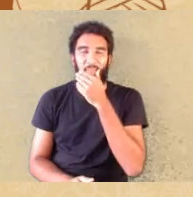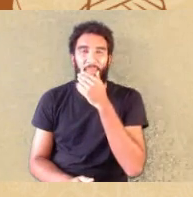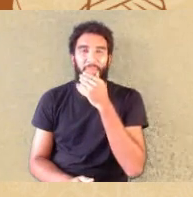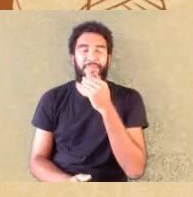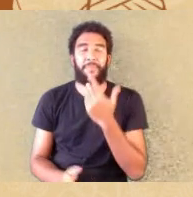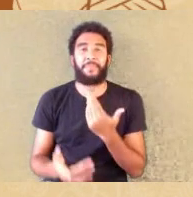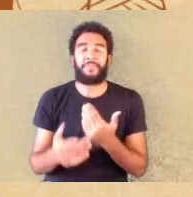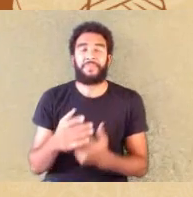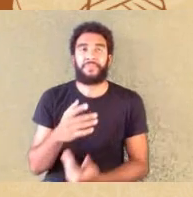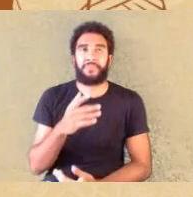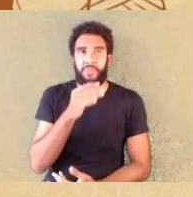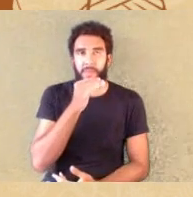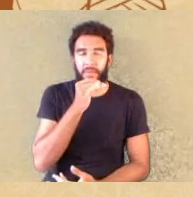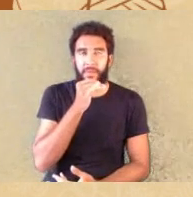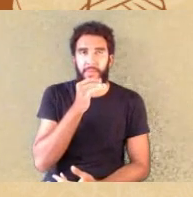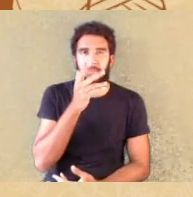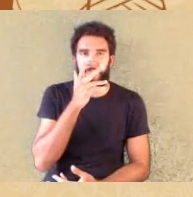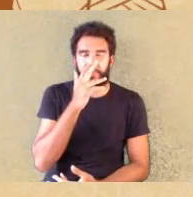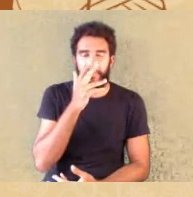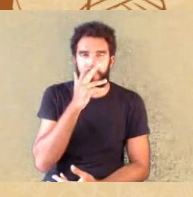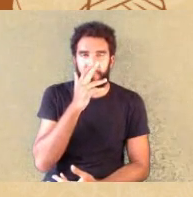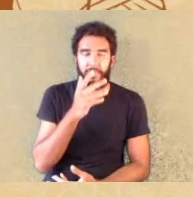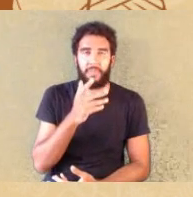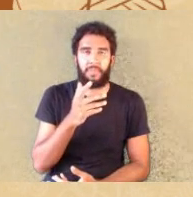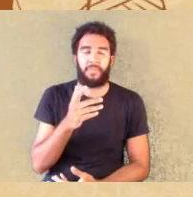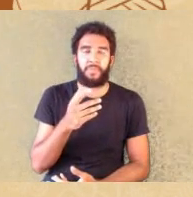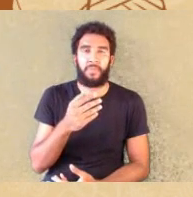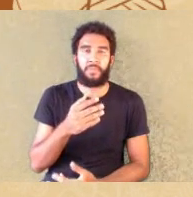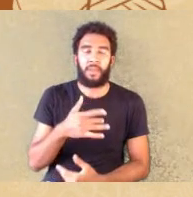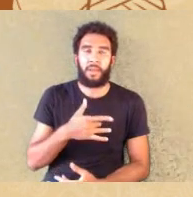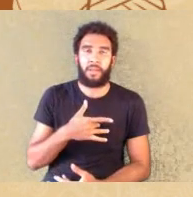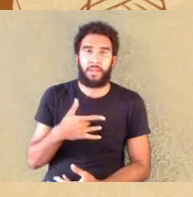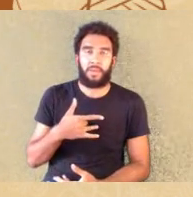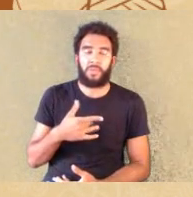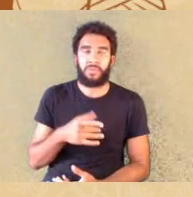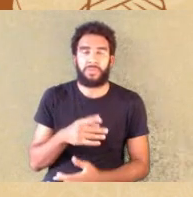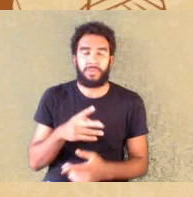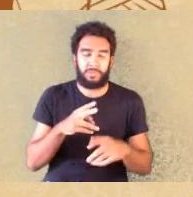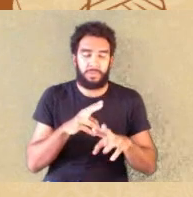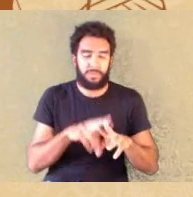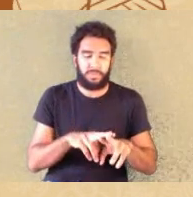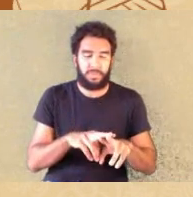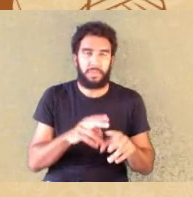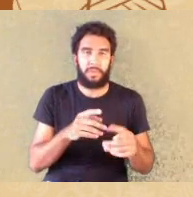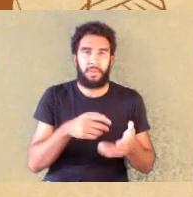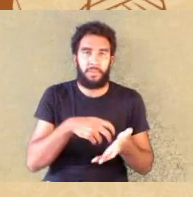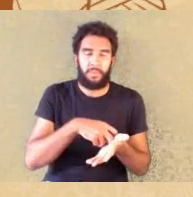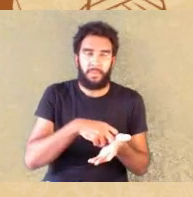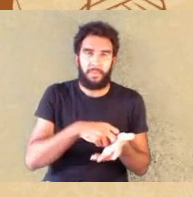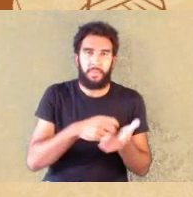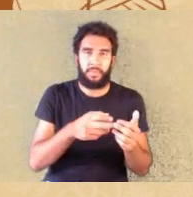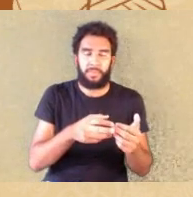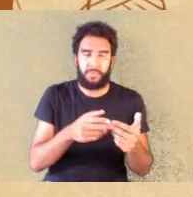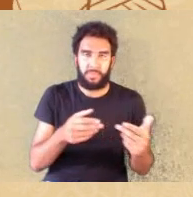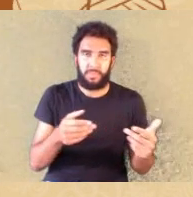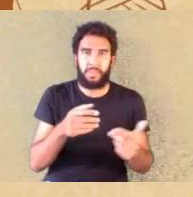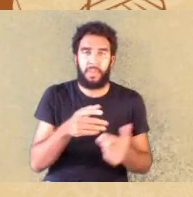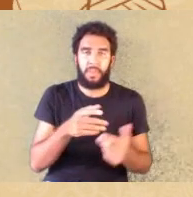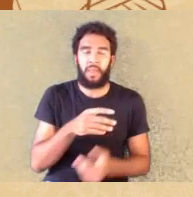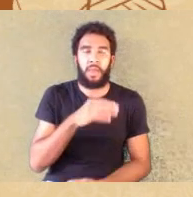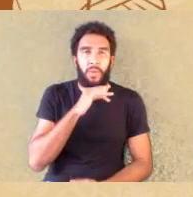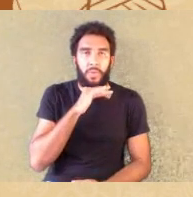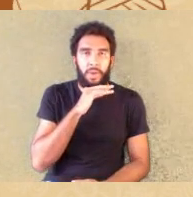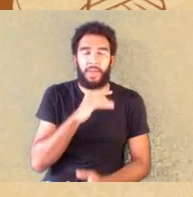Como criminalizar, penalizar, ridicularizar, inferiorizar nossa estética, nosso corpo. Quando eu falei de afeto, esse afeto não se dá no